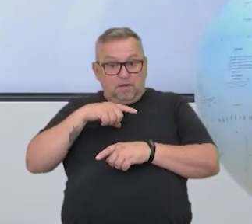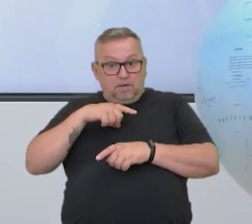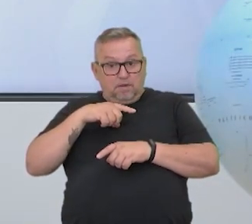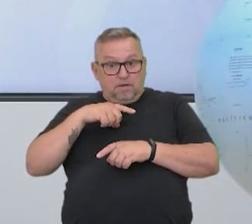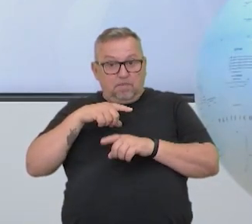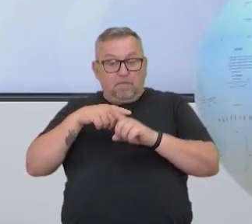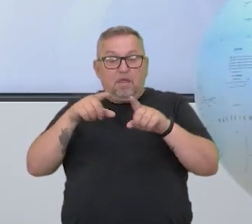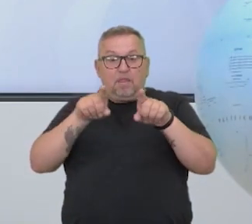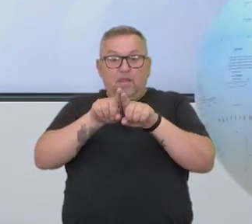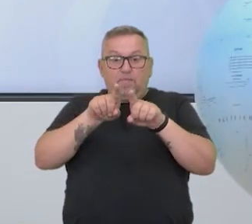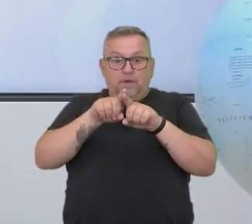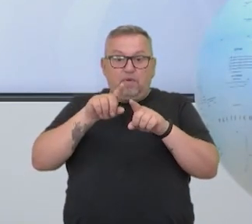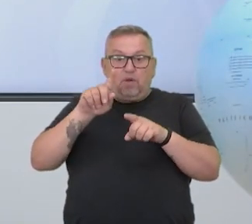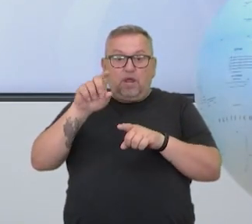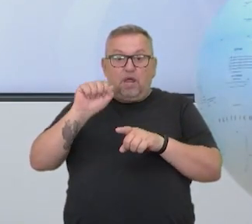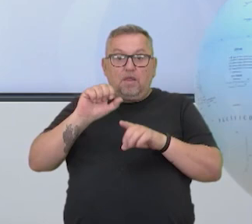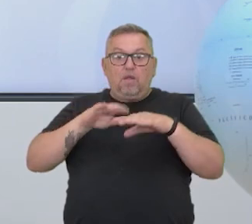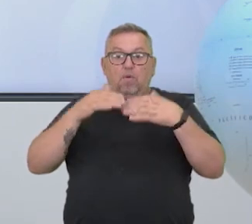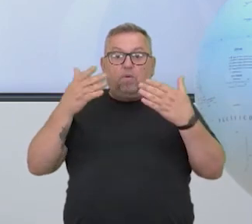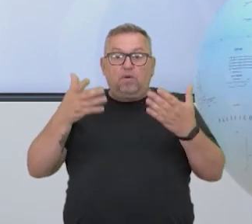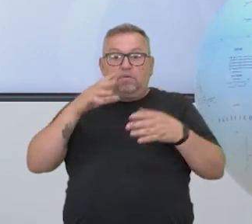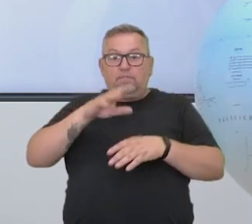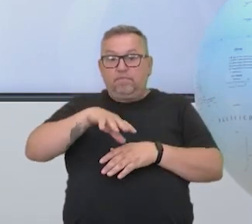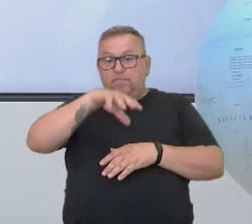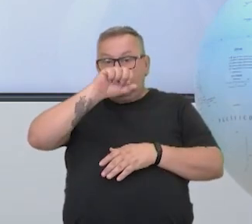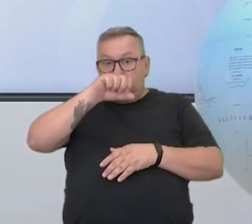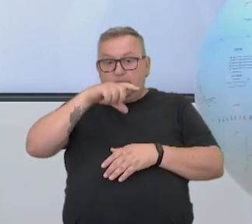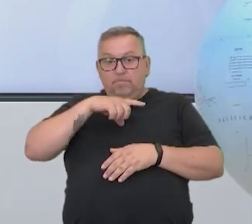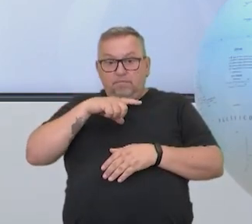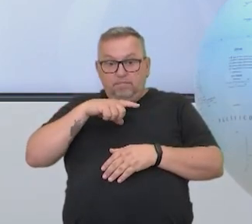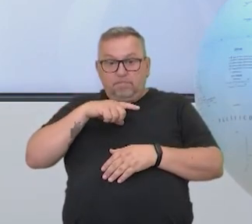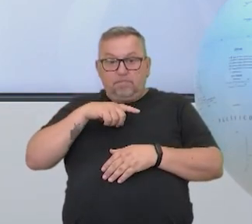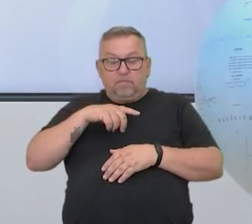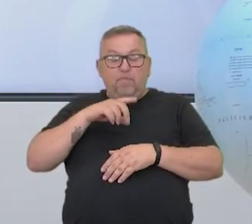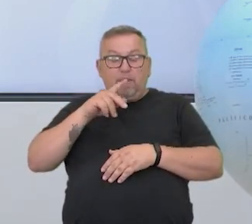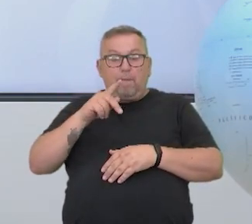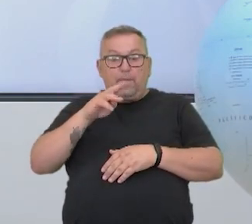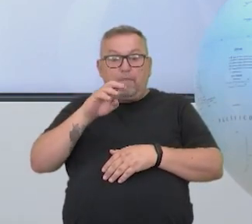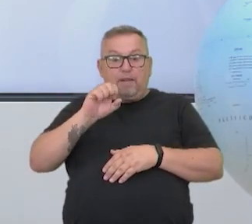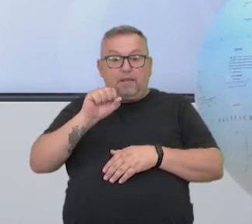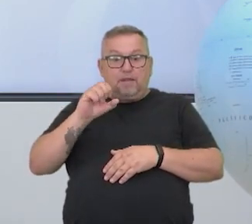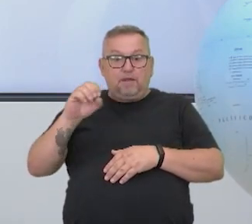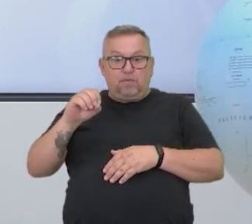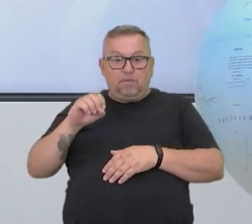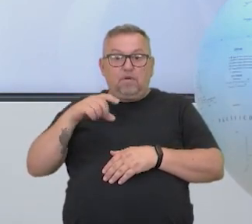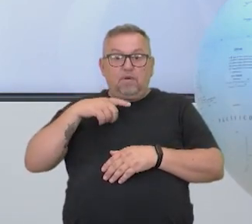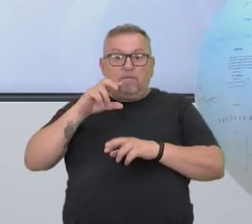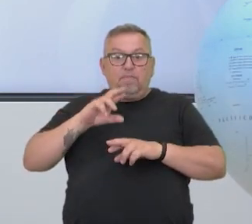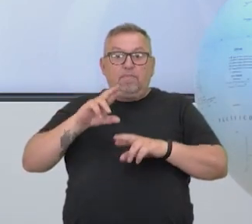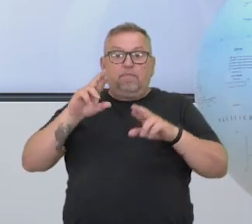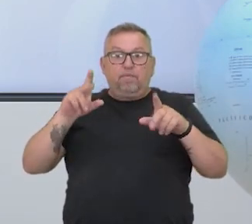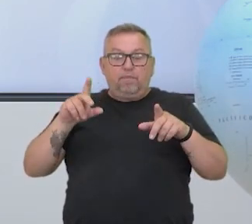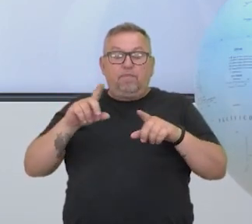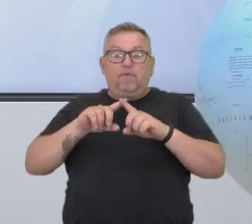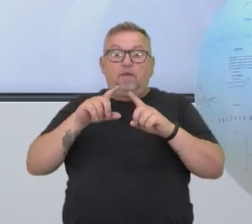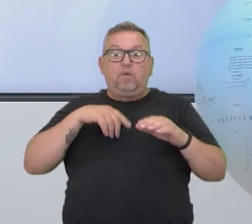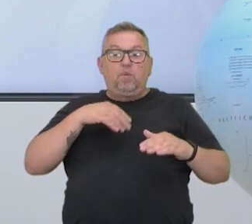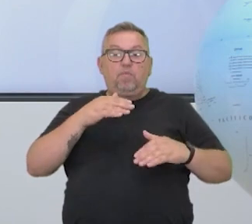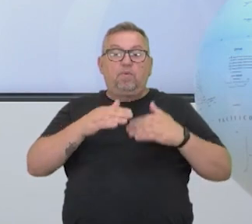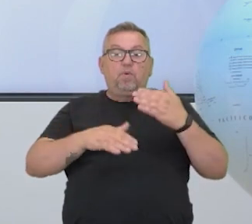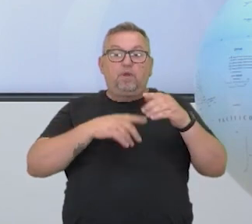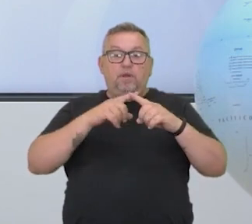mas também principalmente dos gases quando a gente respira e está sob aquela pressão, tá certo? Essa diferenciação e o processo